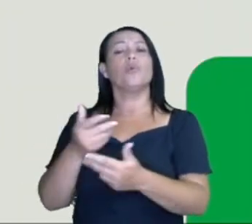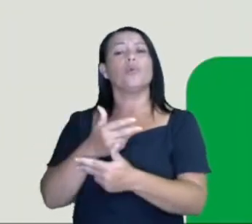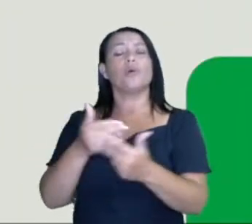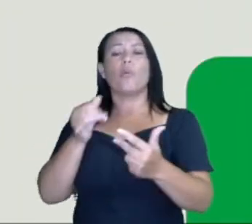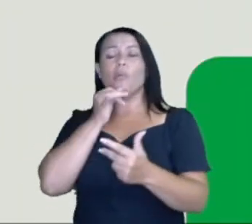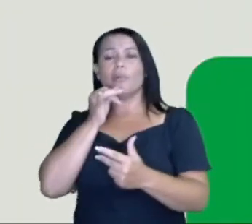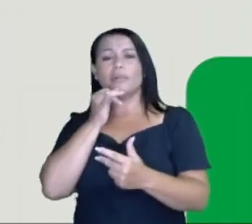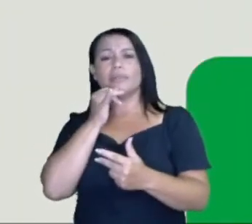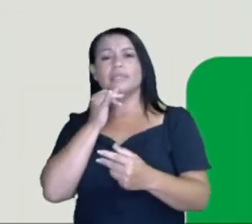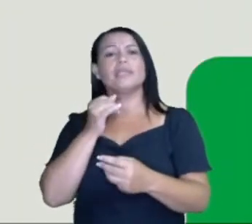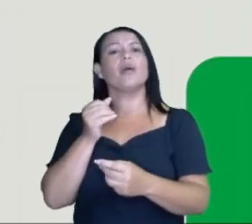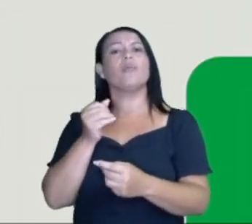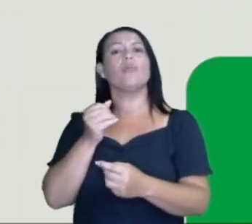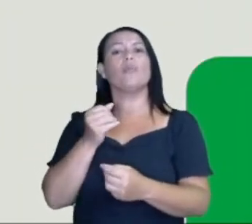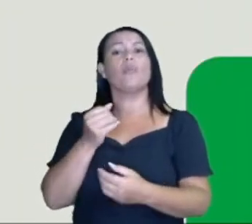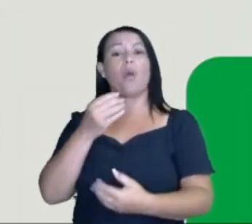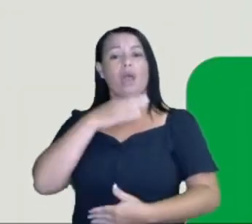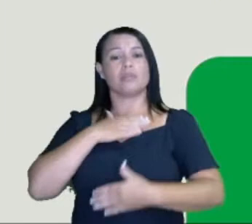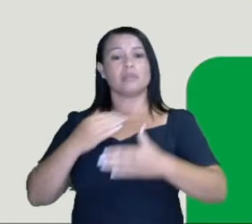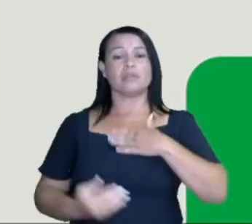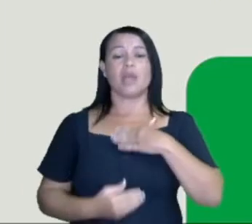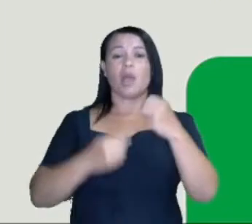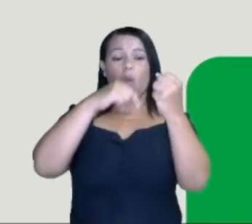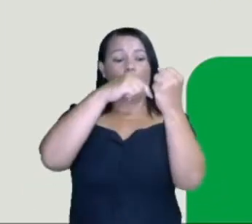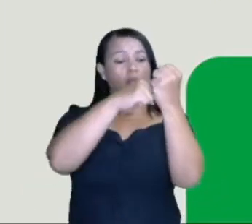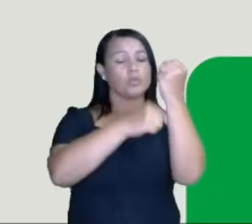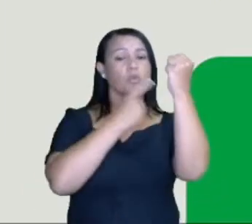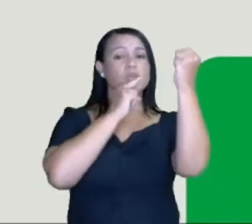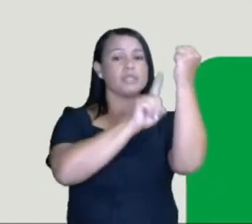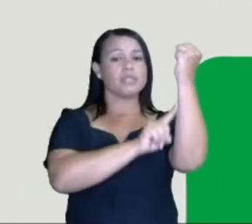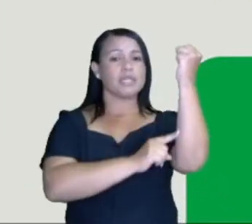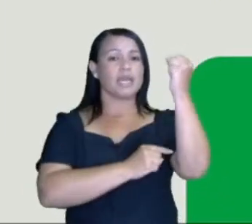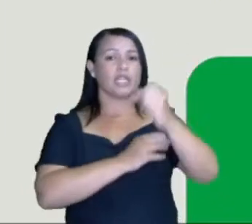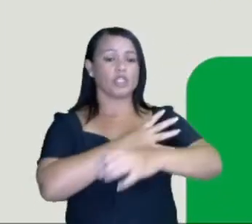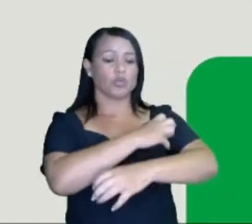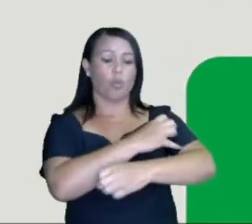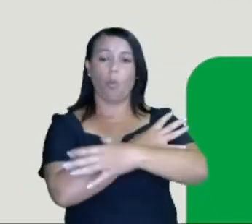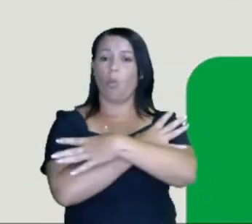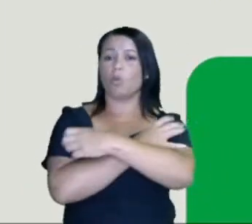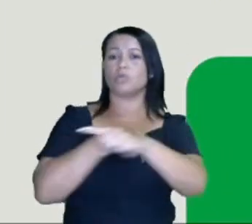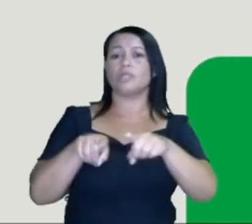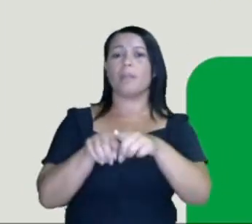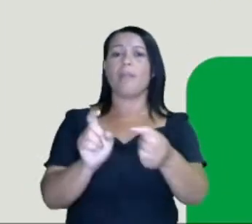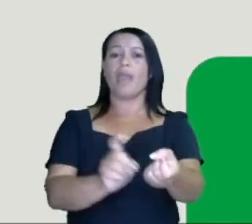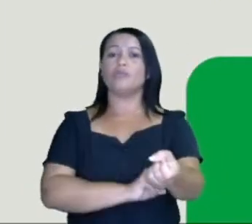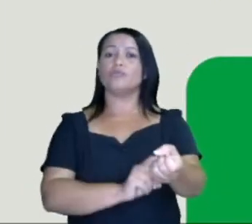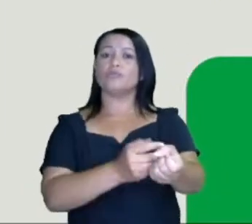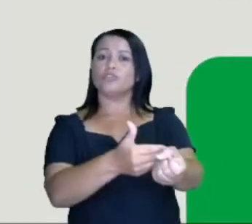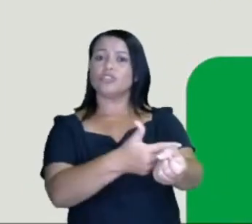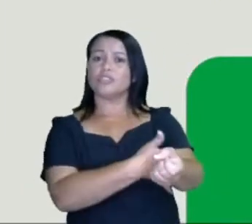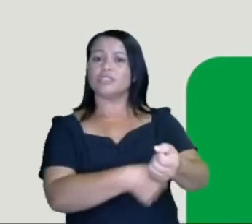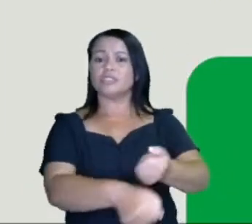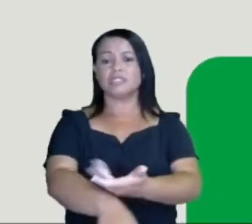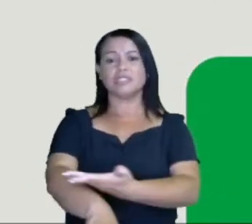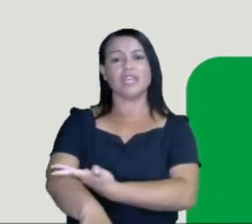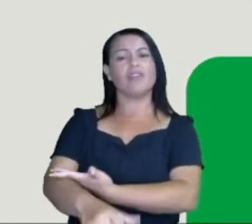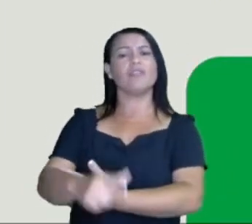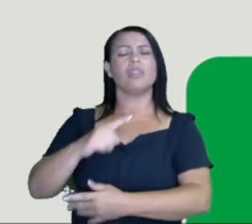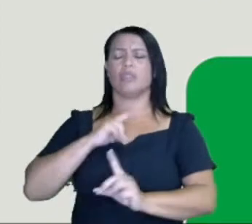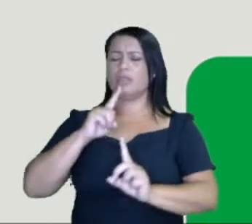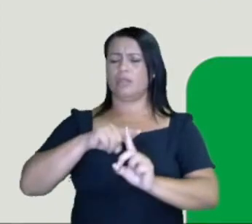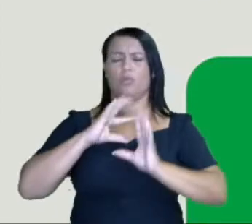as células dos músculos, células do sangue, células nervosas. Todo tipo de célula do nosso